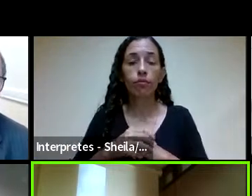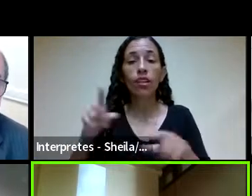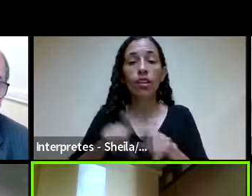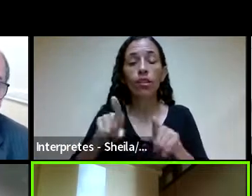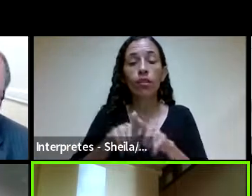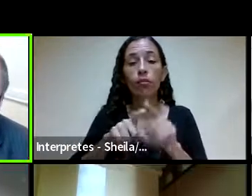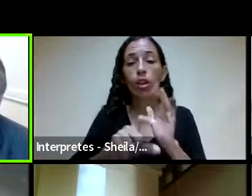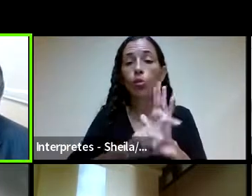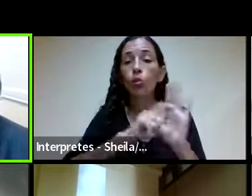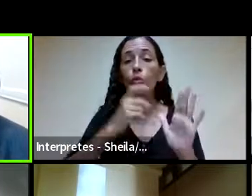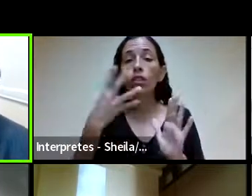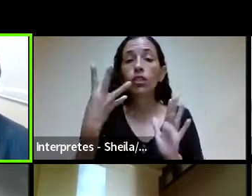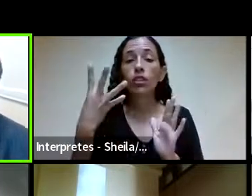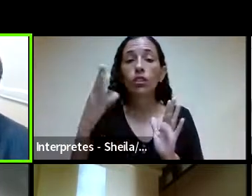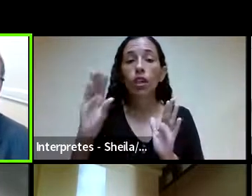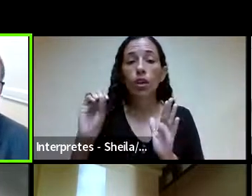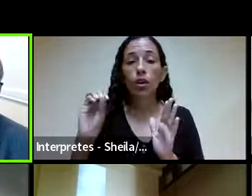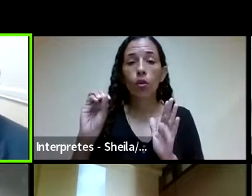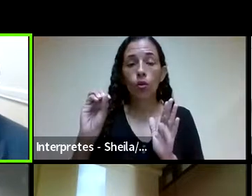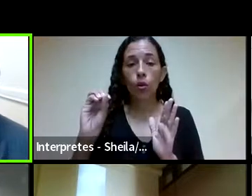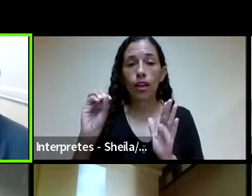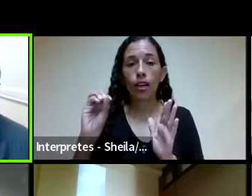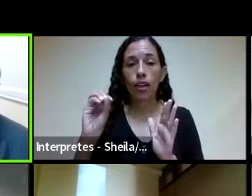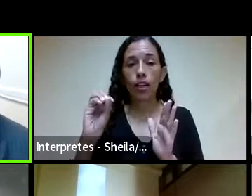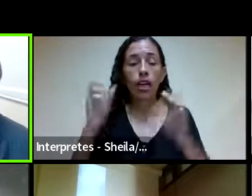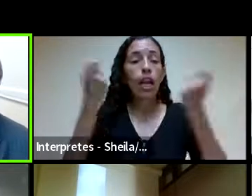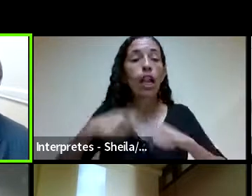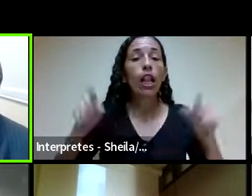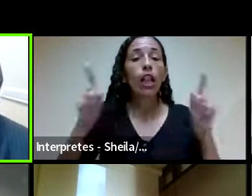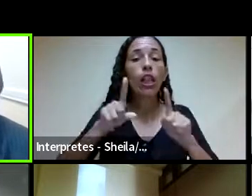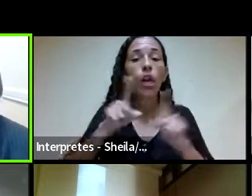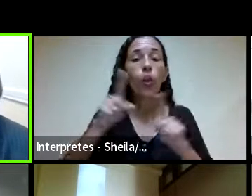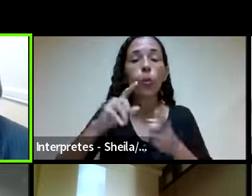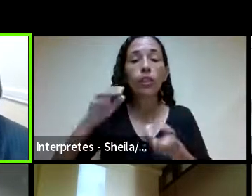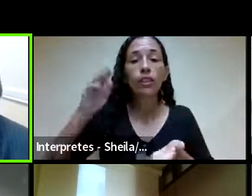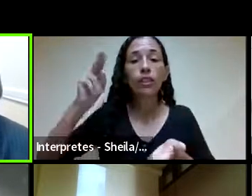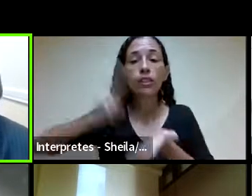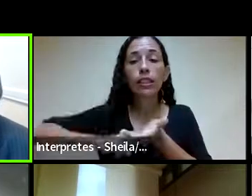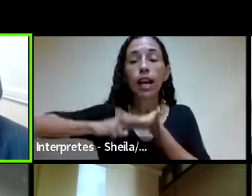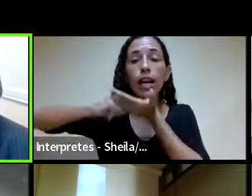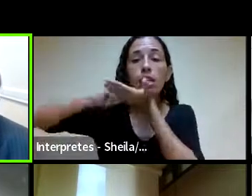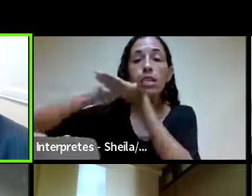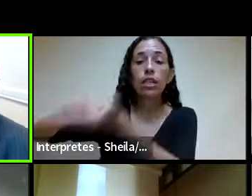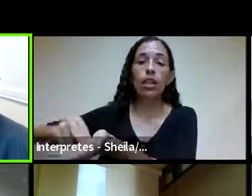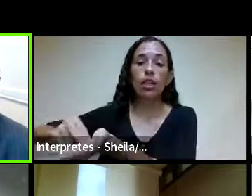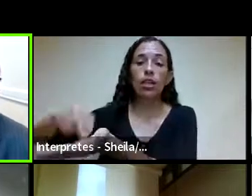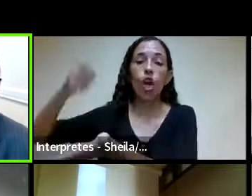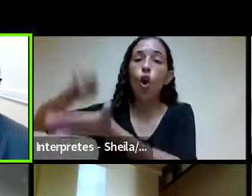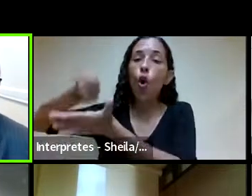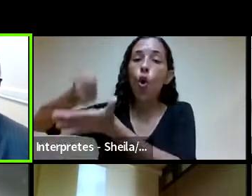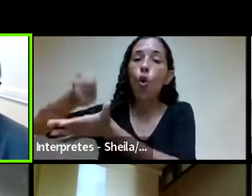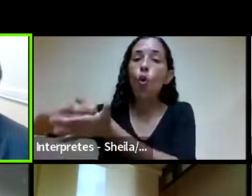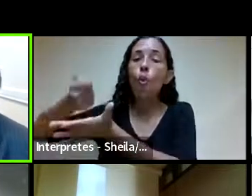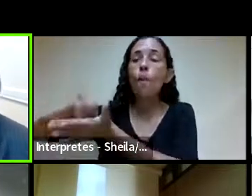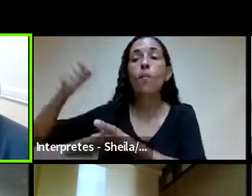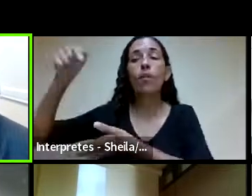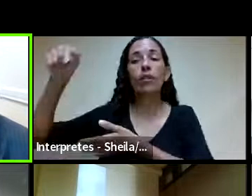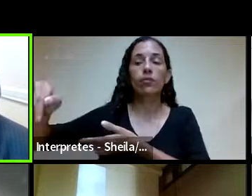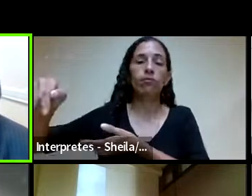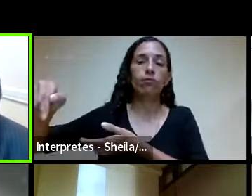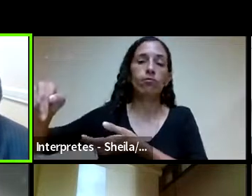que não cabe carta precatória para tal mistério. De formas que me